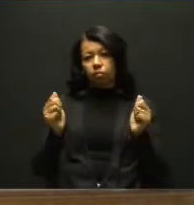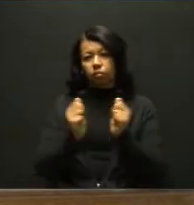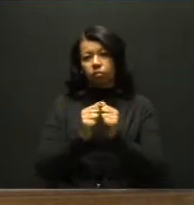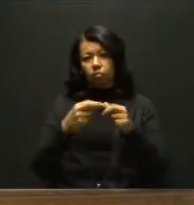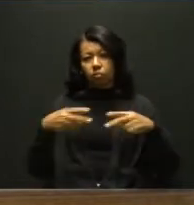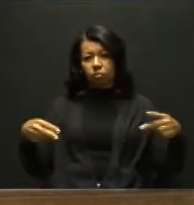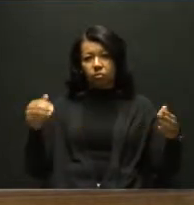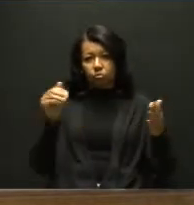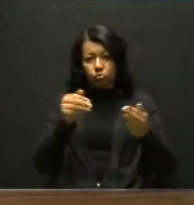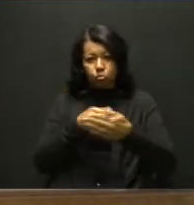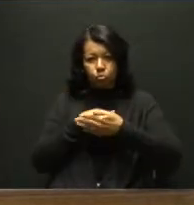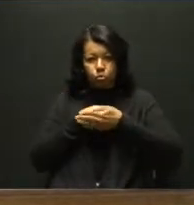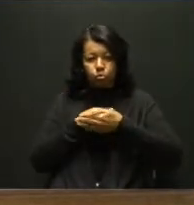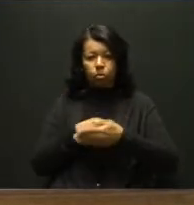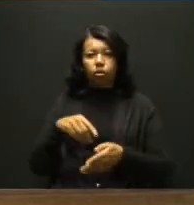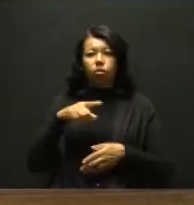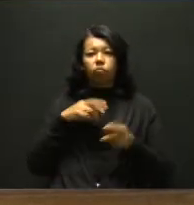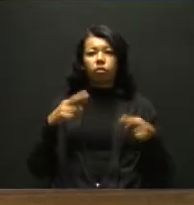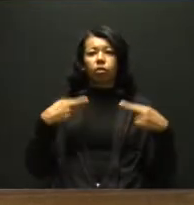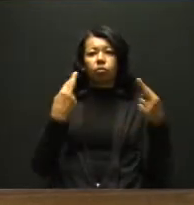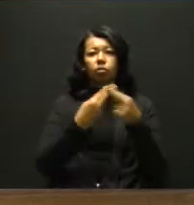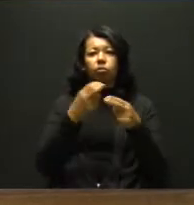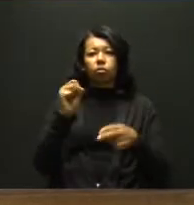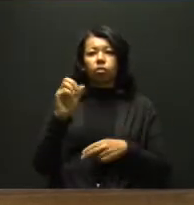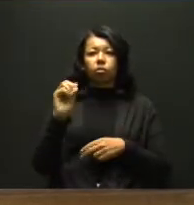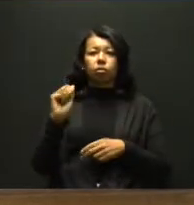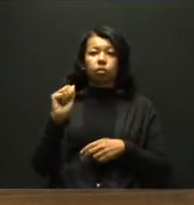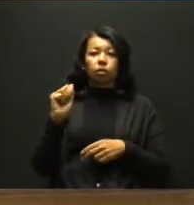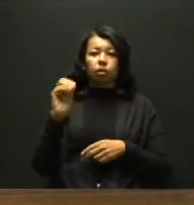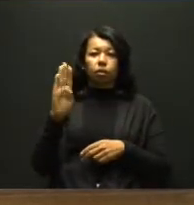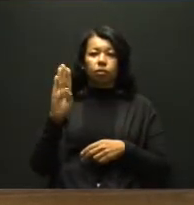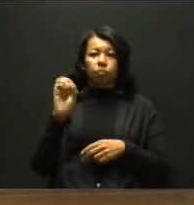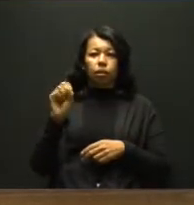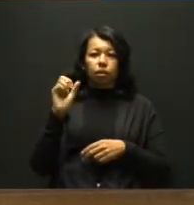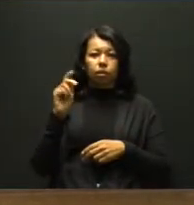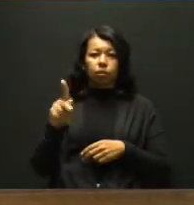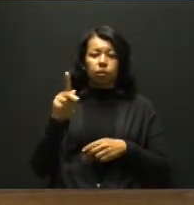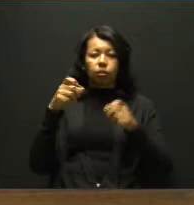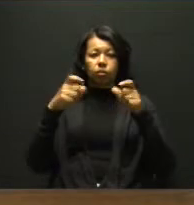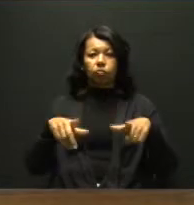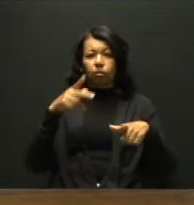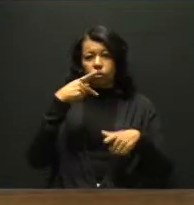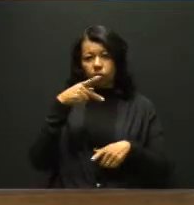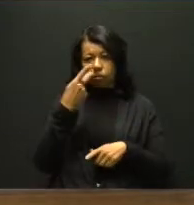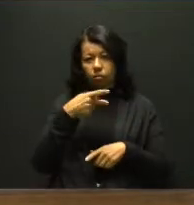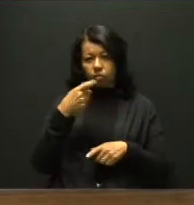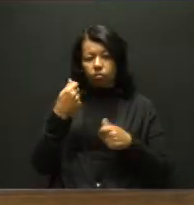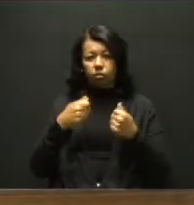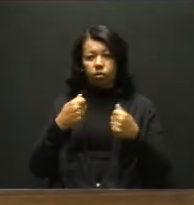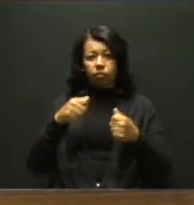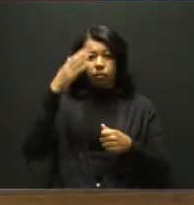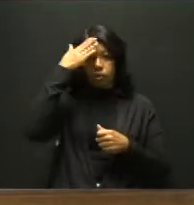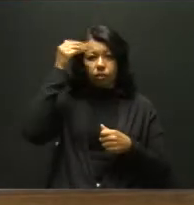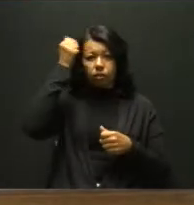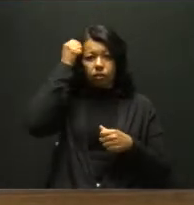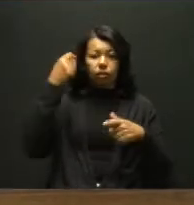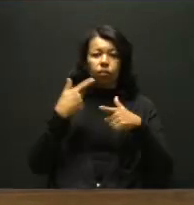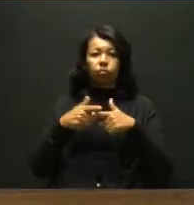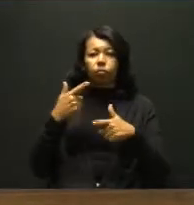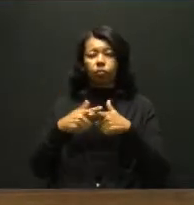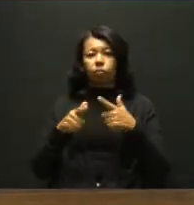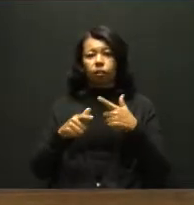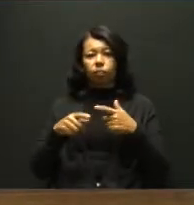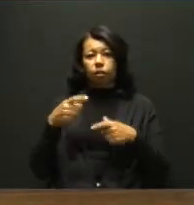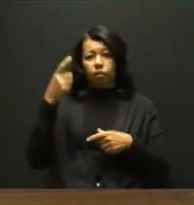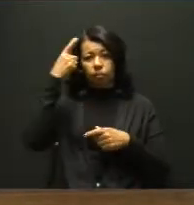oculto em uma reunião da sabesp onde foi dito que se esqueceu o problema e tocar daqui pra frente pra mim isso